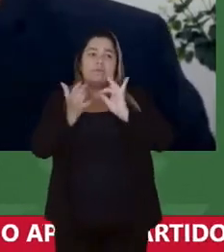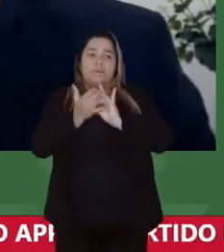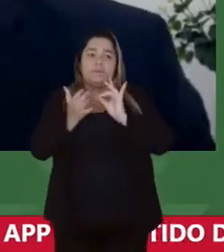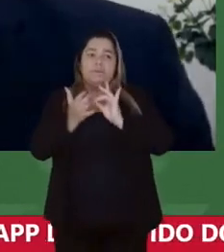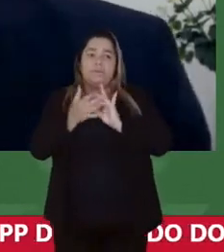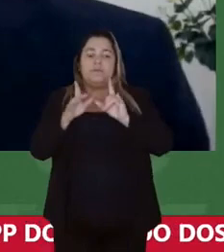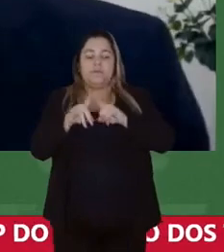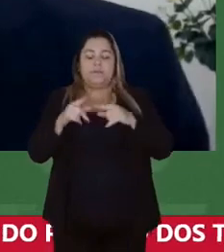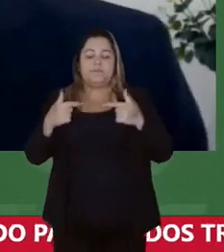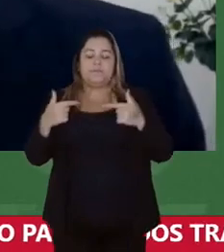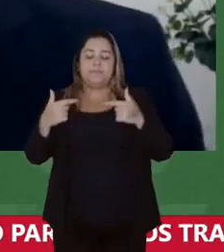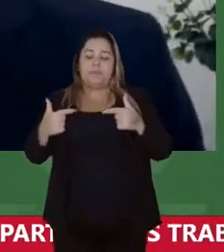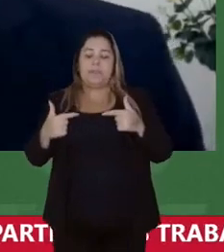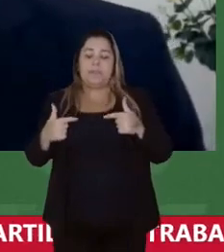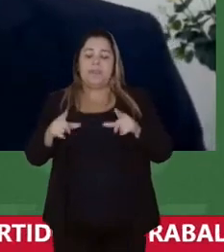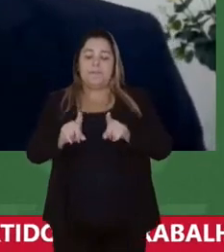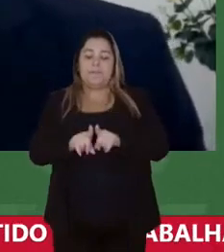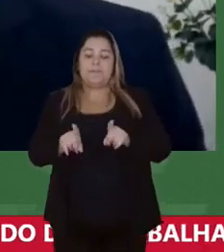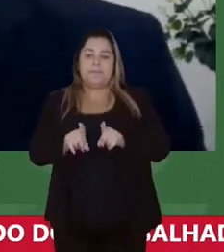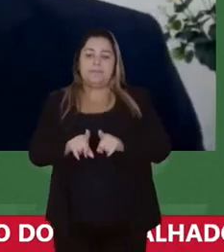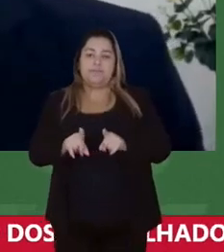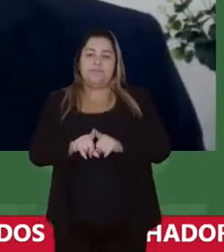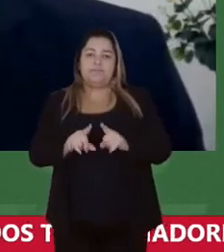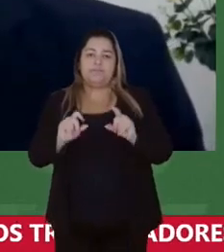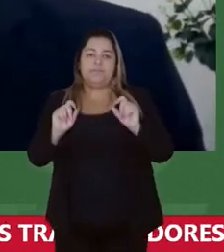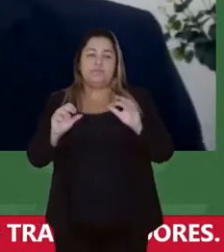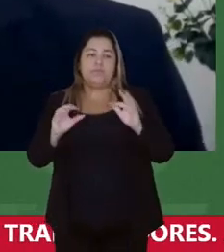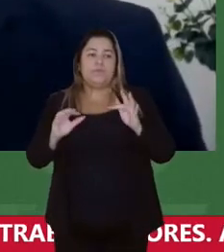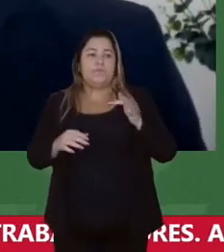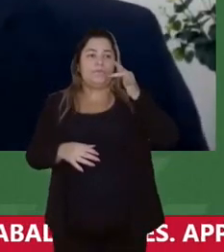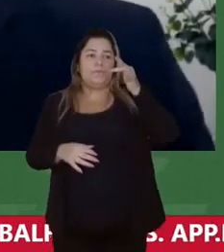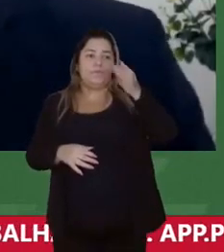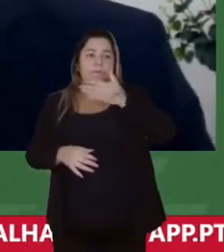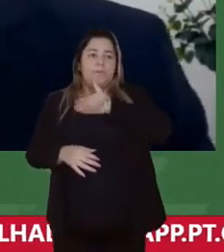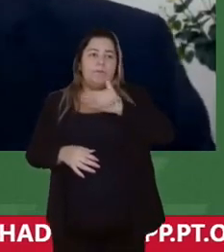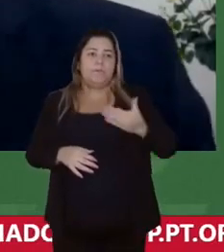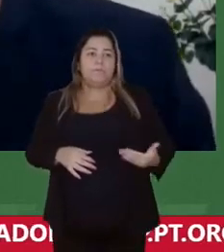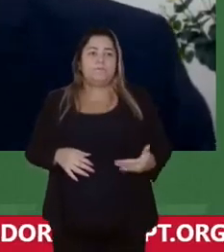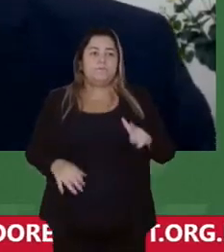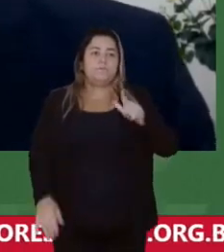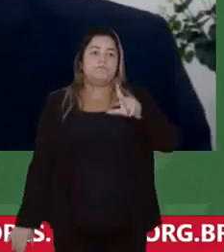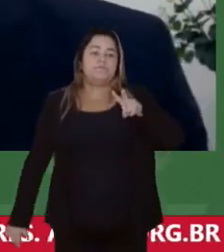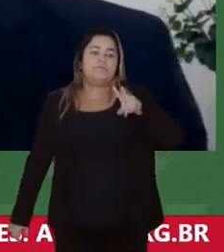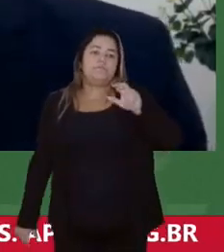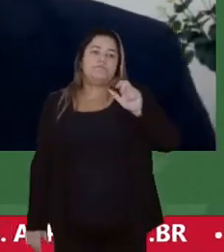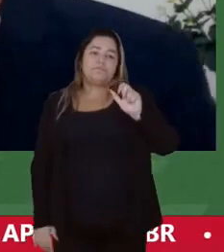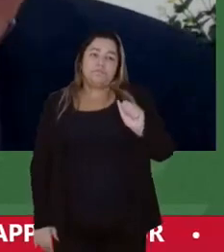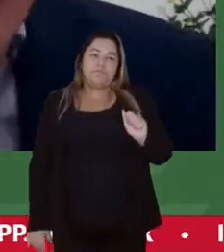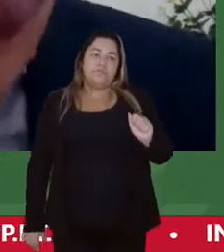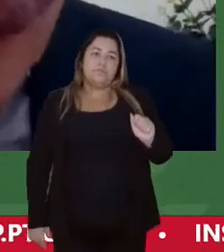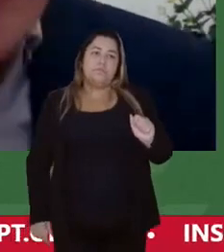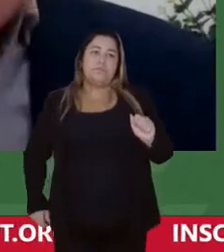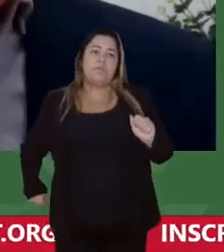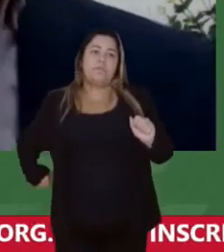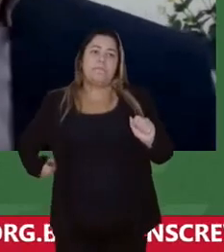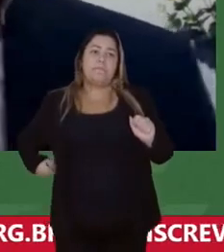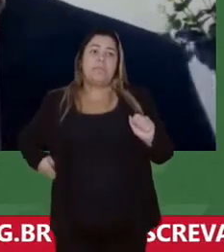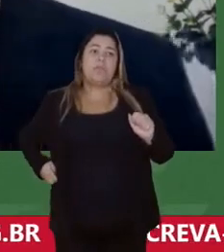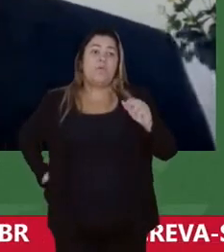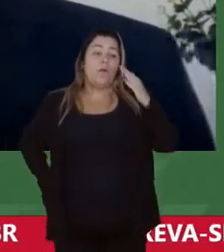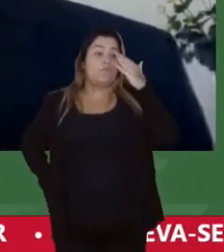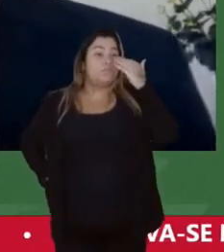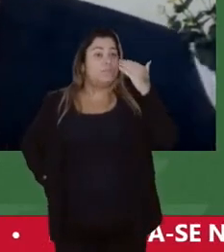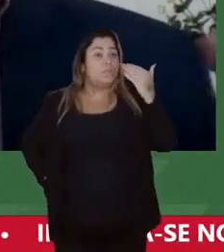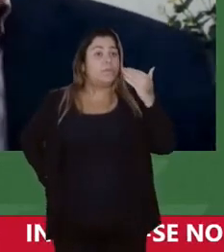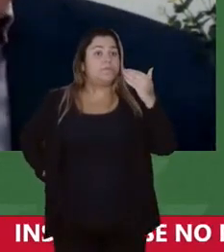enorme desafio para o nosso partido na bancada e no futuro governo Lula, né, nessa direção, ou qual o grande sonho de vocês,